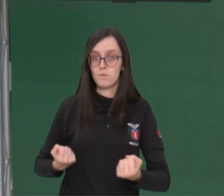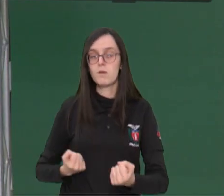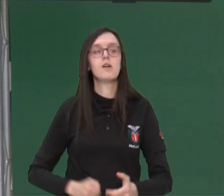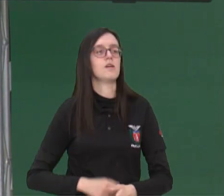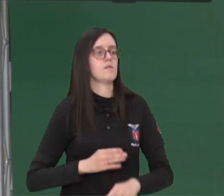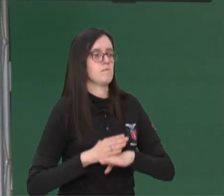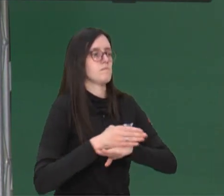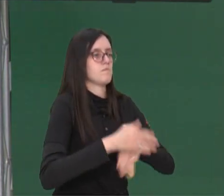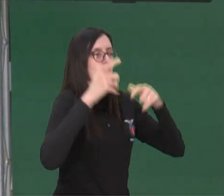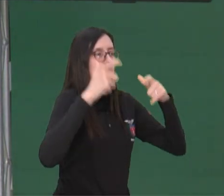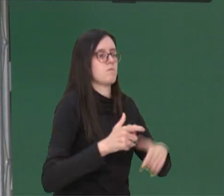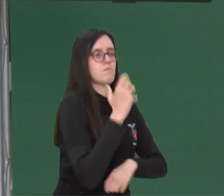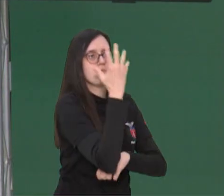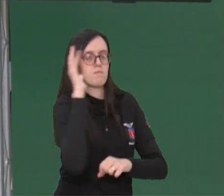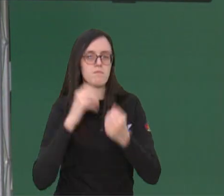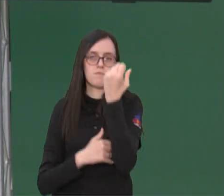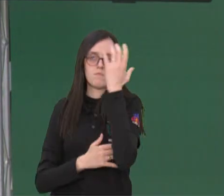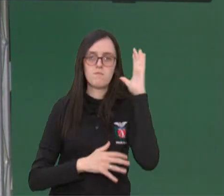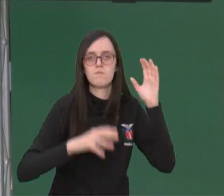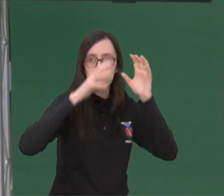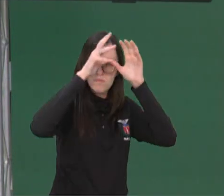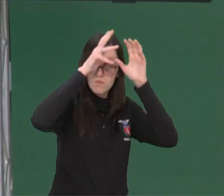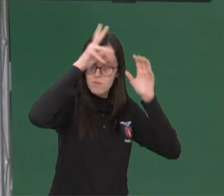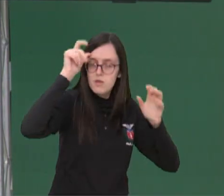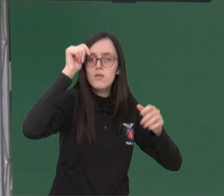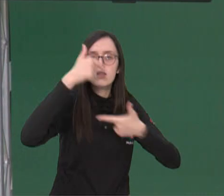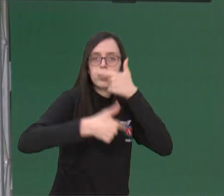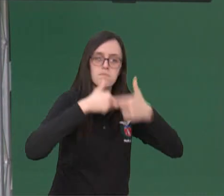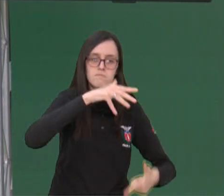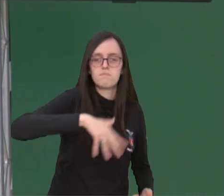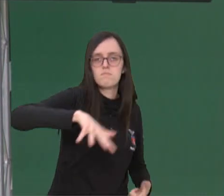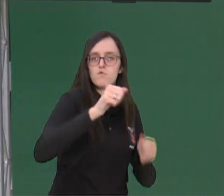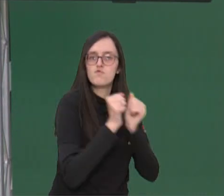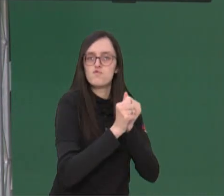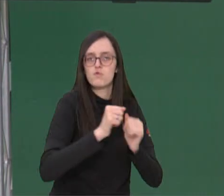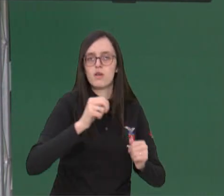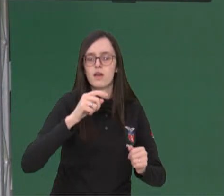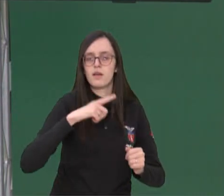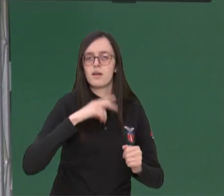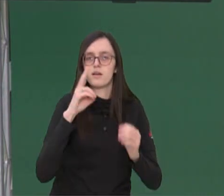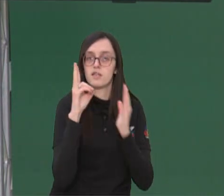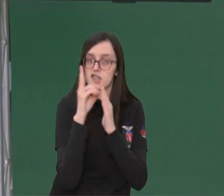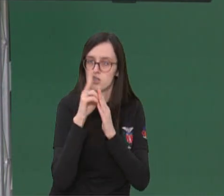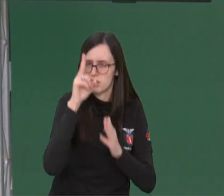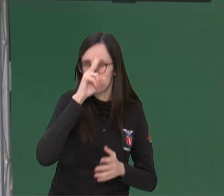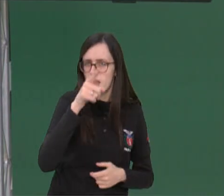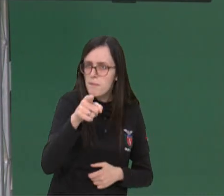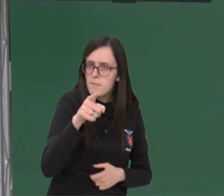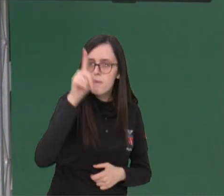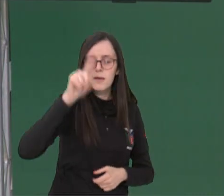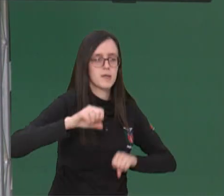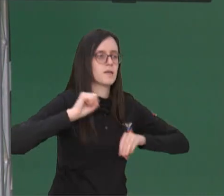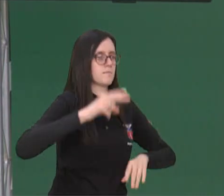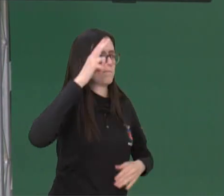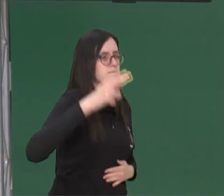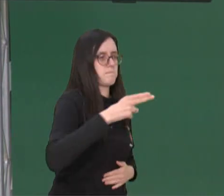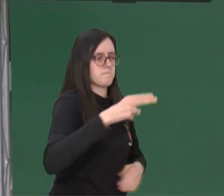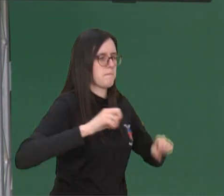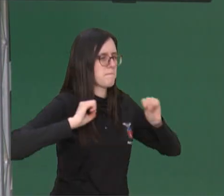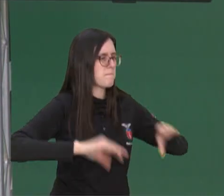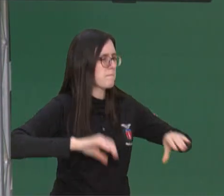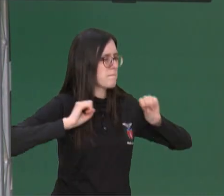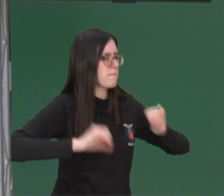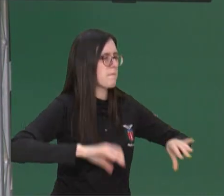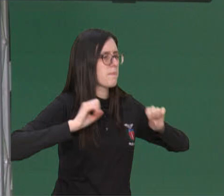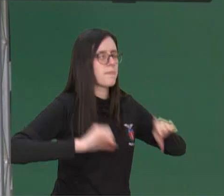região amazônica trabalhar com os índios. Lembra das funções dos padres jesuítas? Catequizar os indígenas,